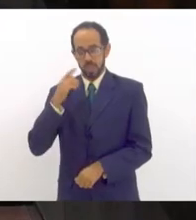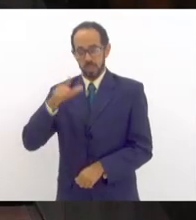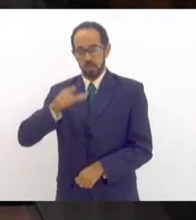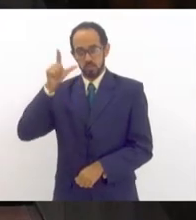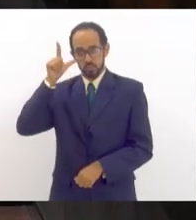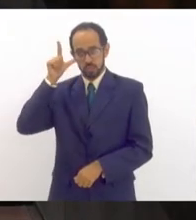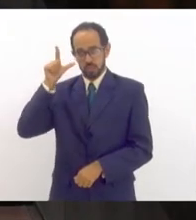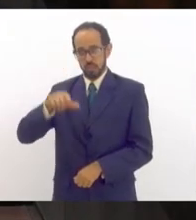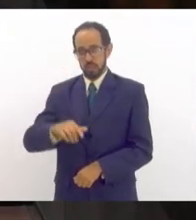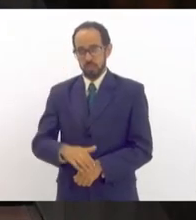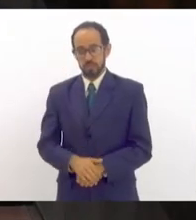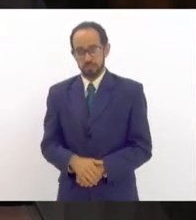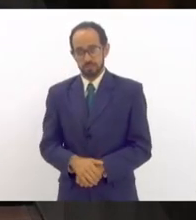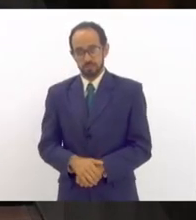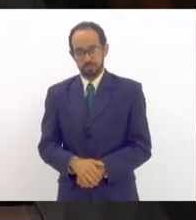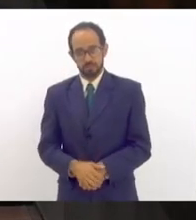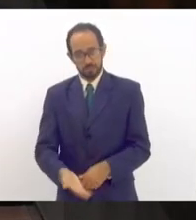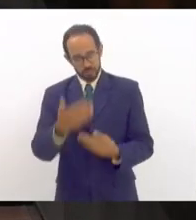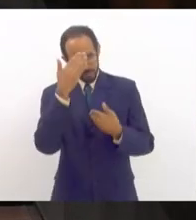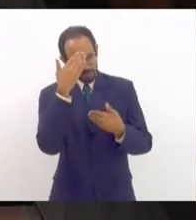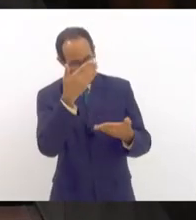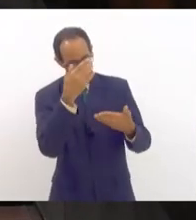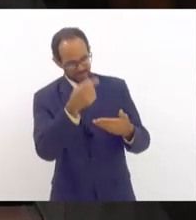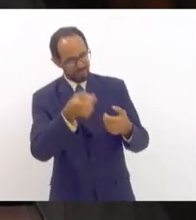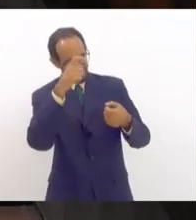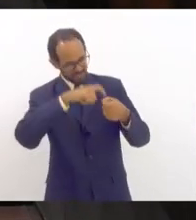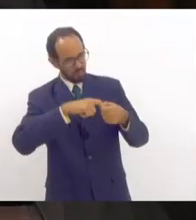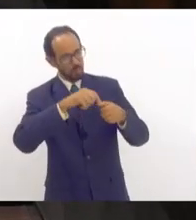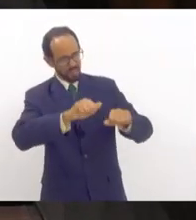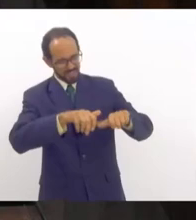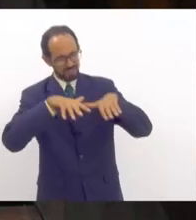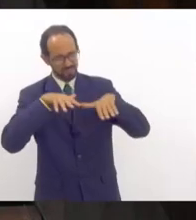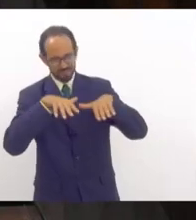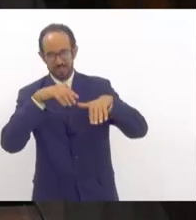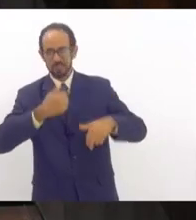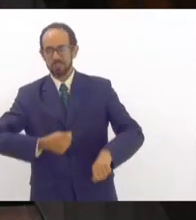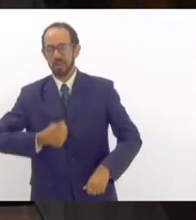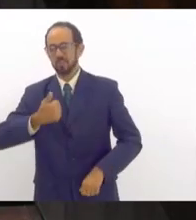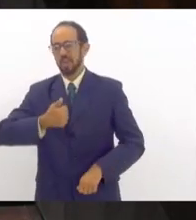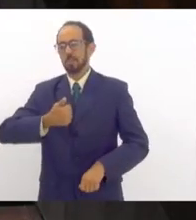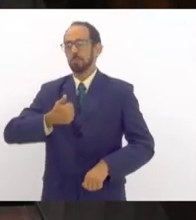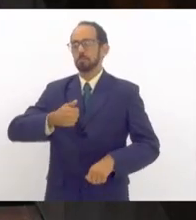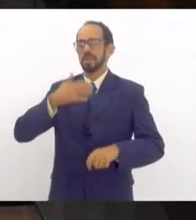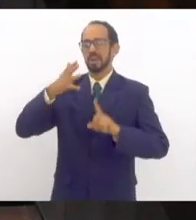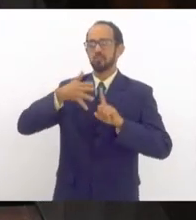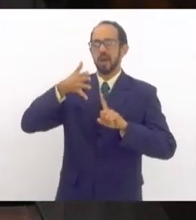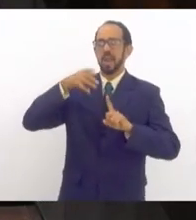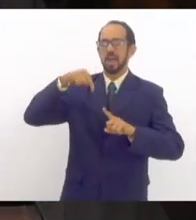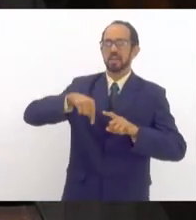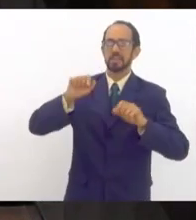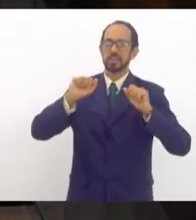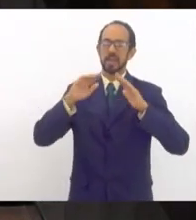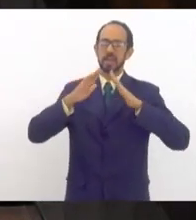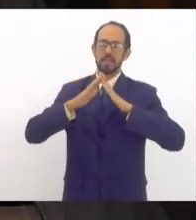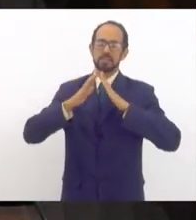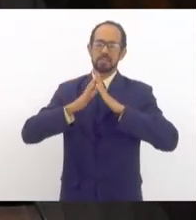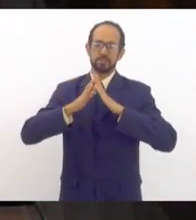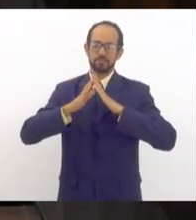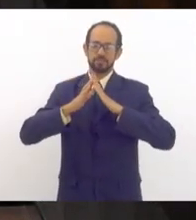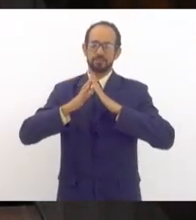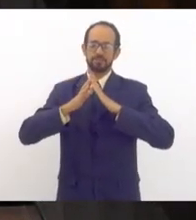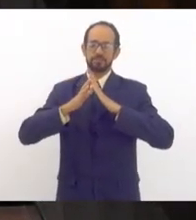obrigado por ter retornado ao plenário para estar na minha primeira fala aqui na casa e hoje